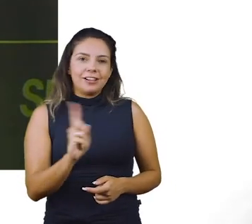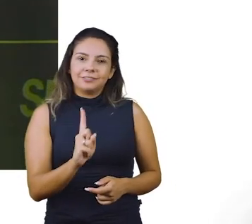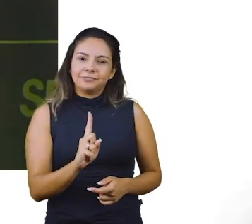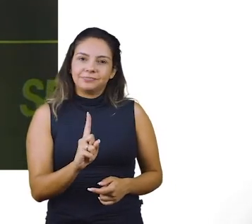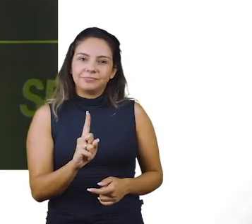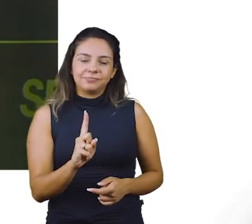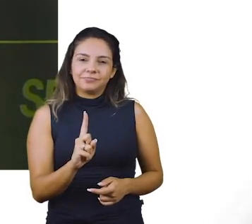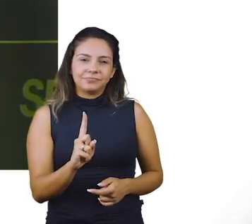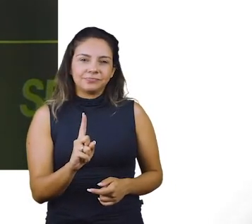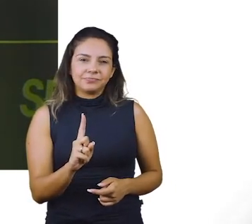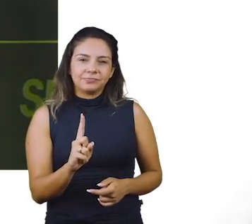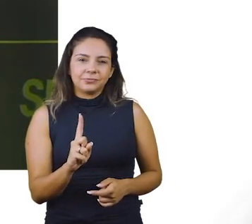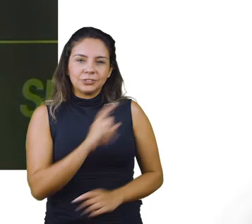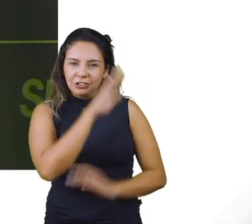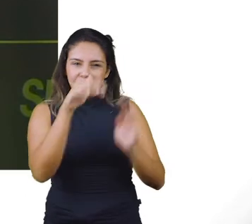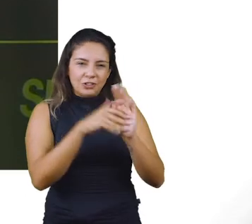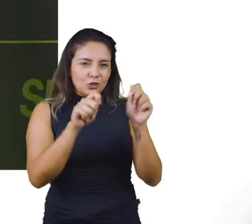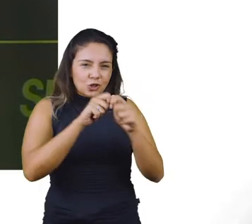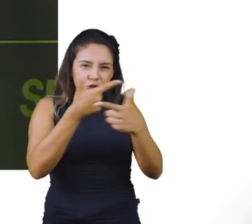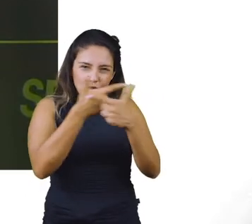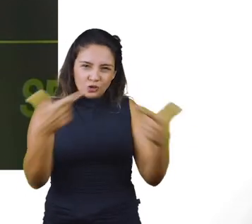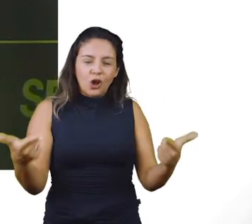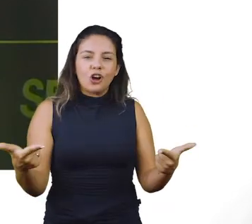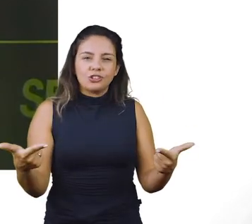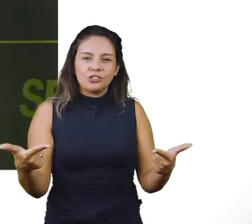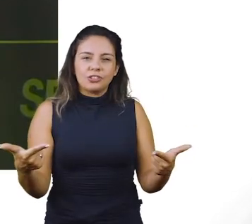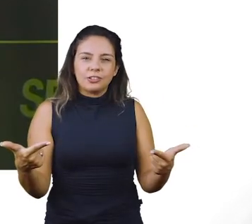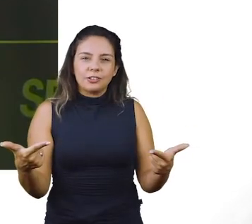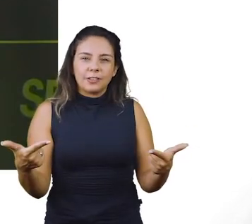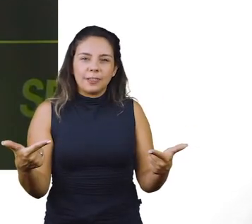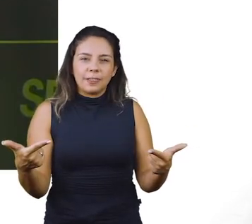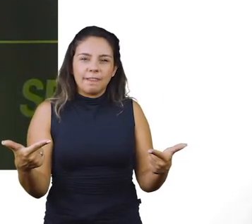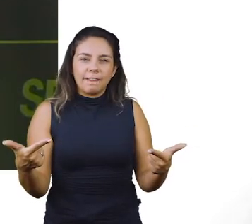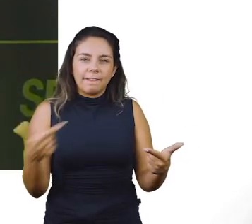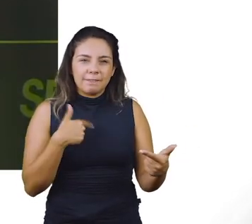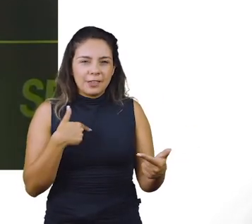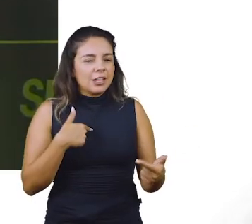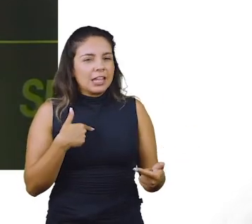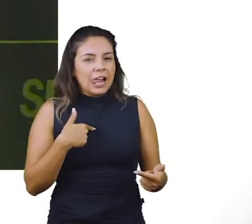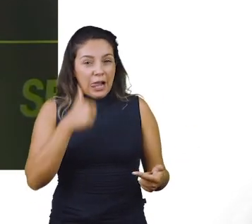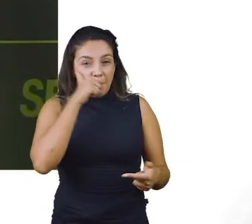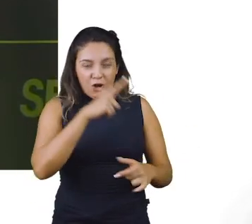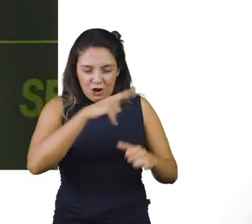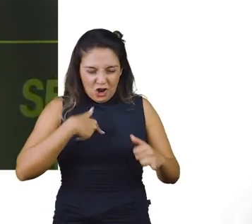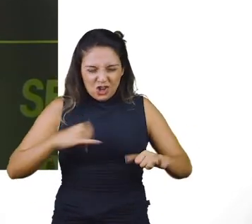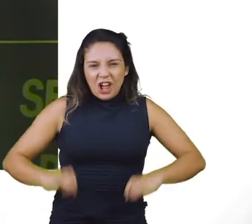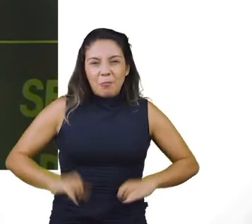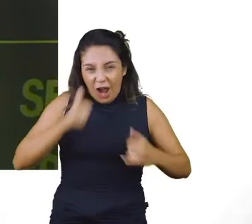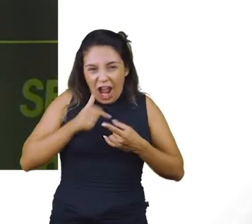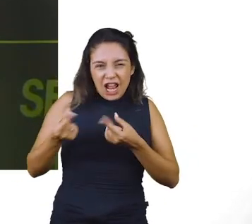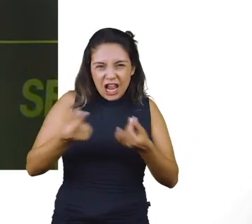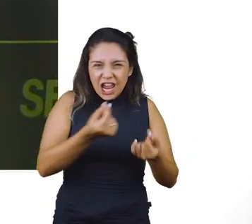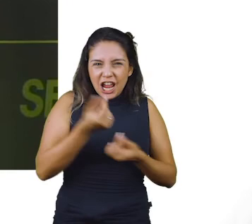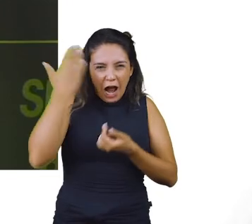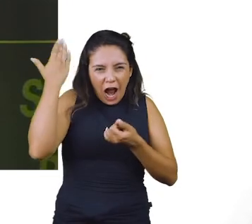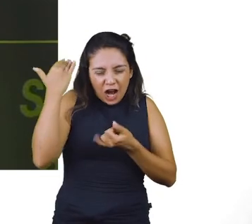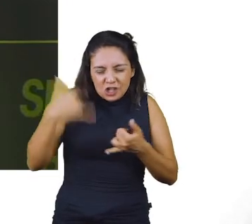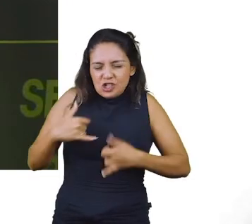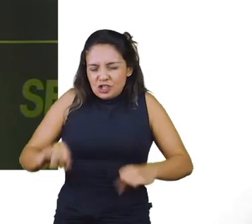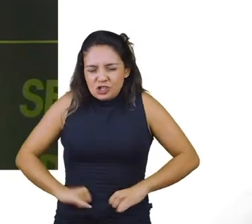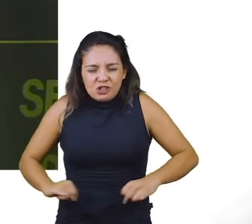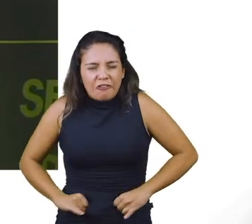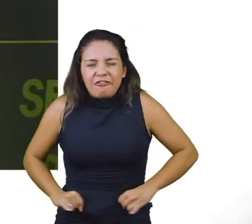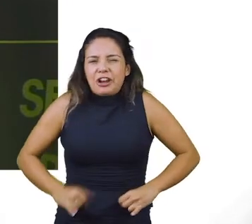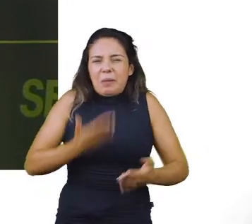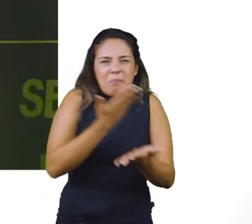suas plantas, fiz toda sorte de dengo, no chão rocei minha cara, me puxei pelos cabelos, me lancei na correnteza,